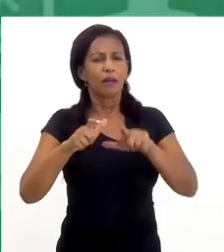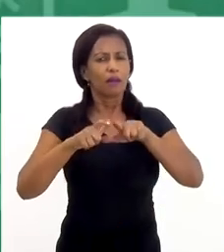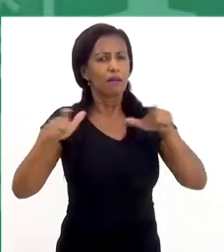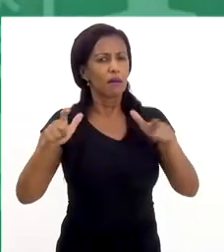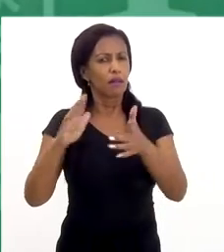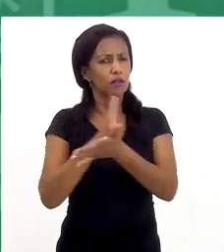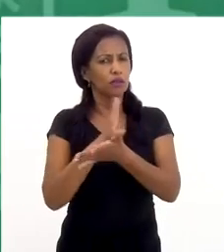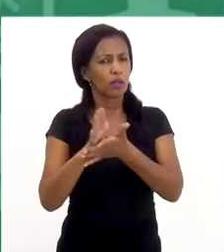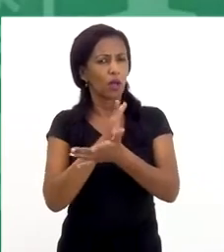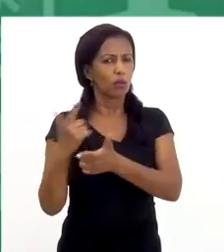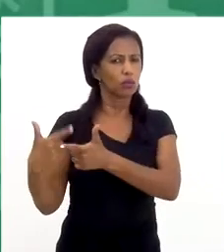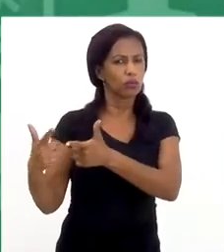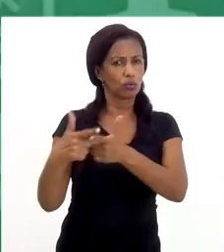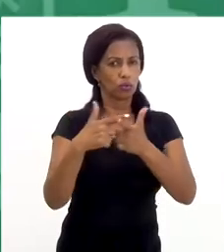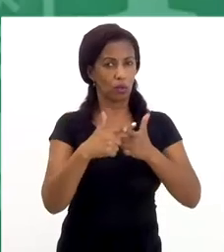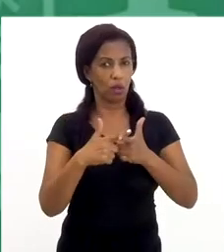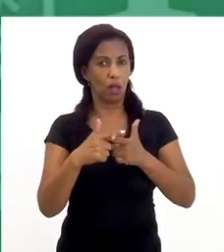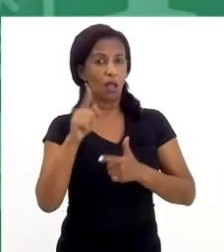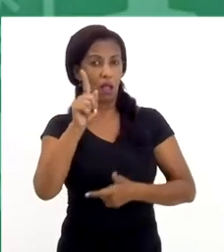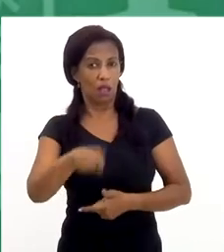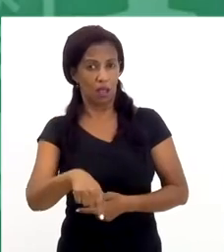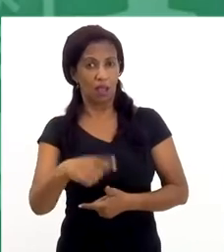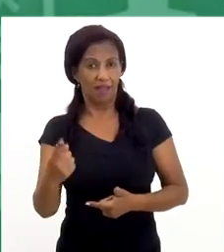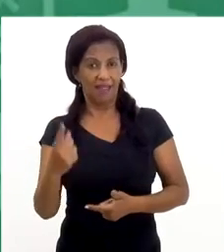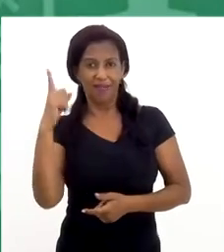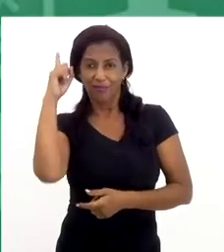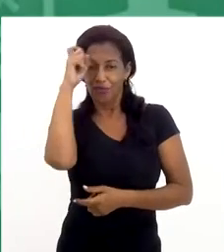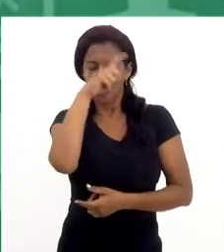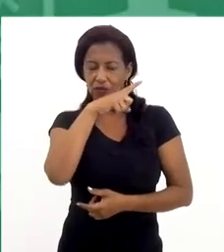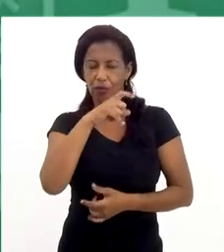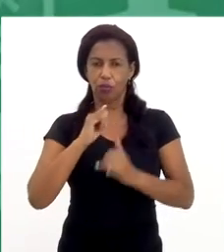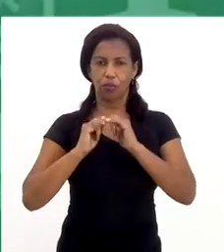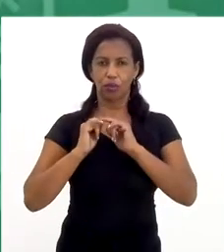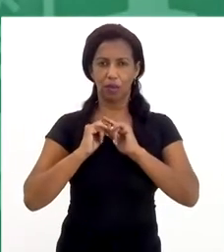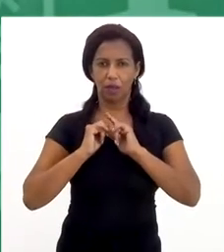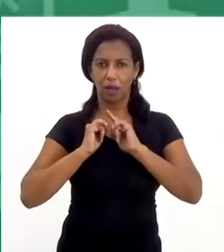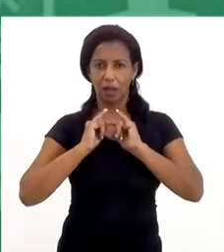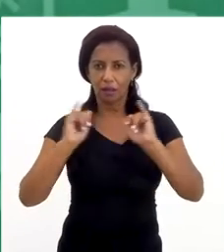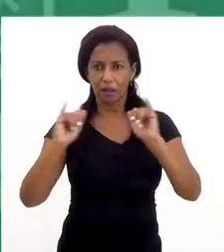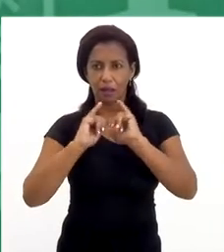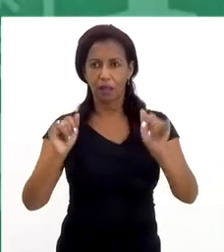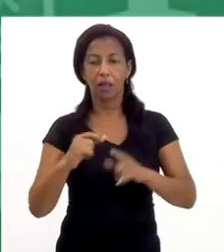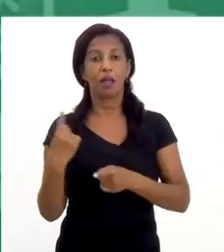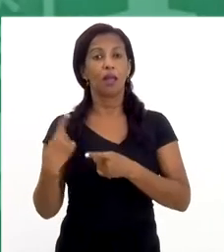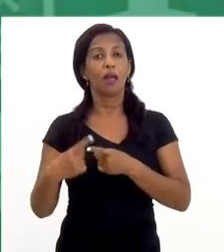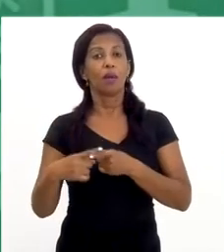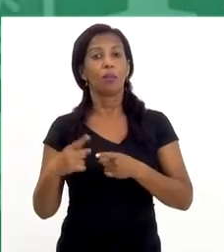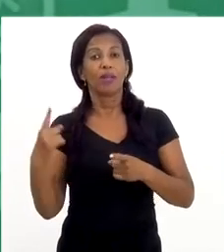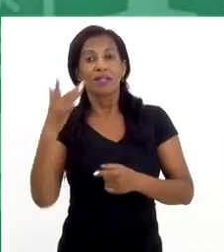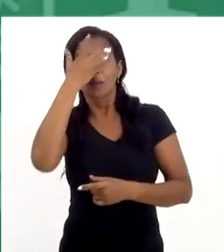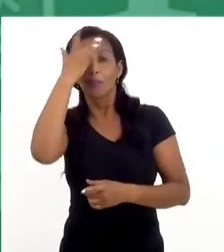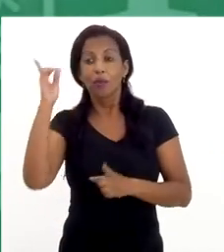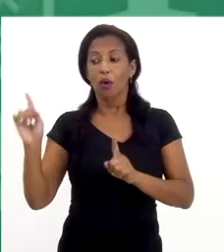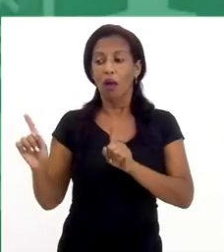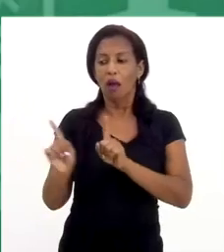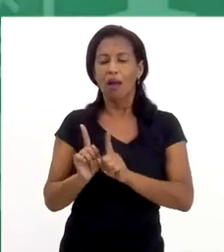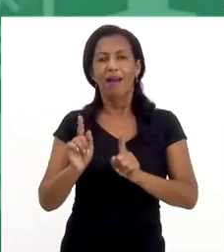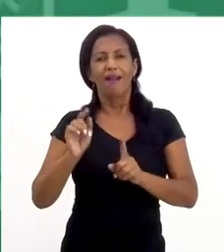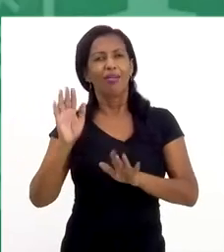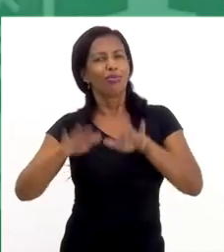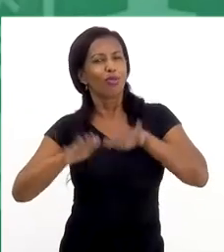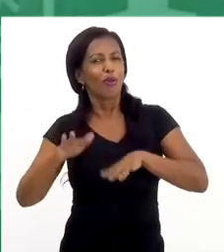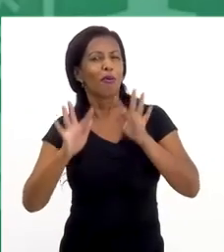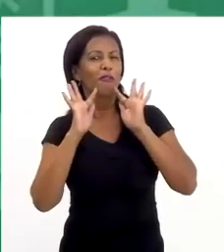consegue observar que grande maioria dos casos que isso até uma questão que dificulta a denúncia né É porque são pessoas